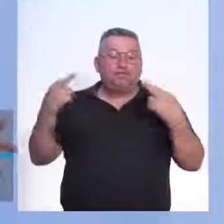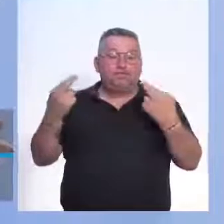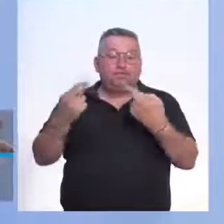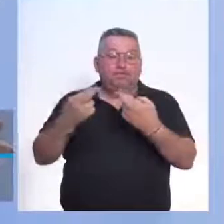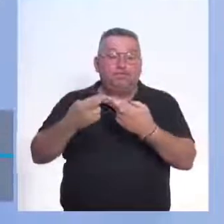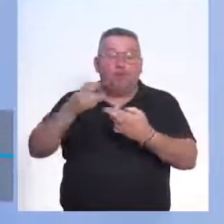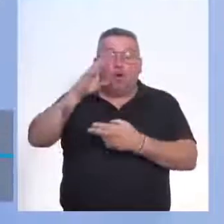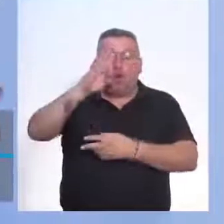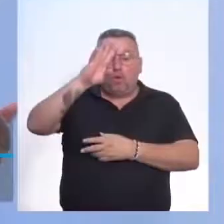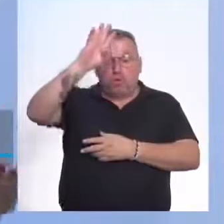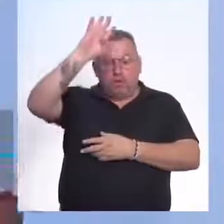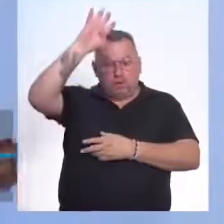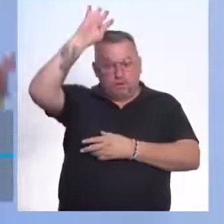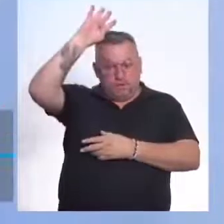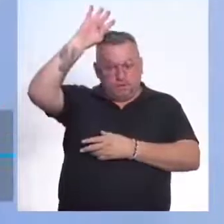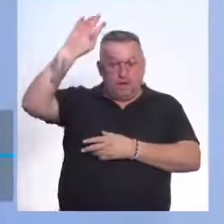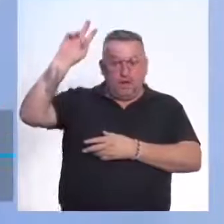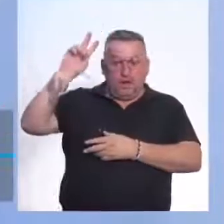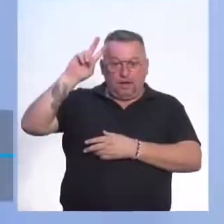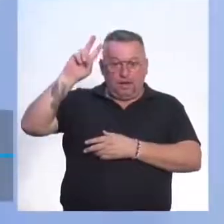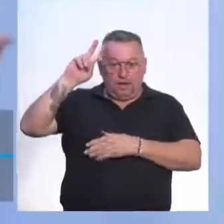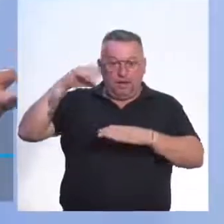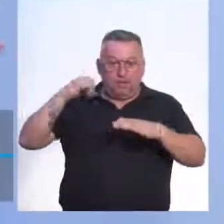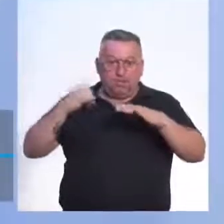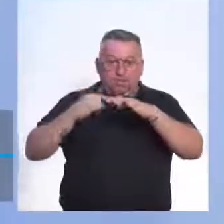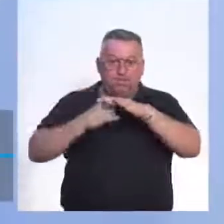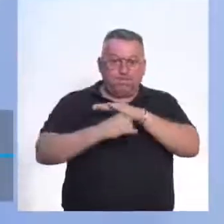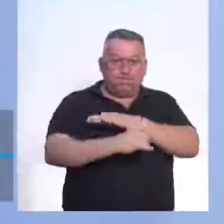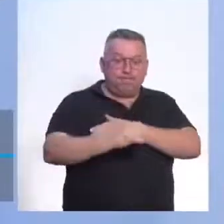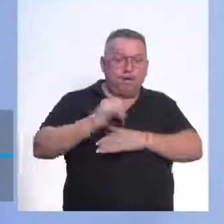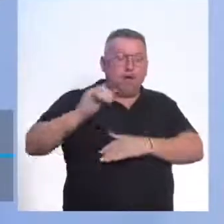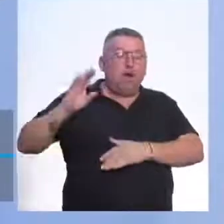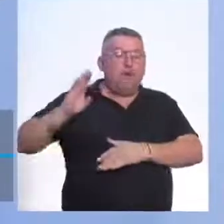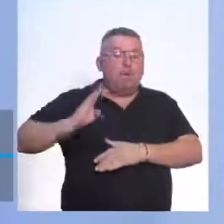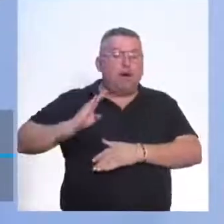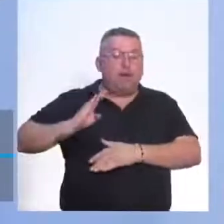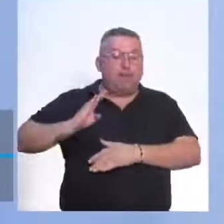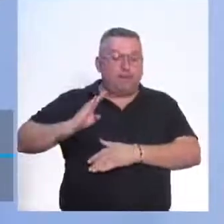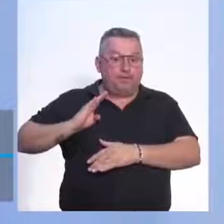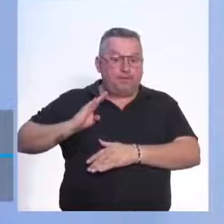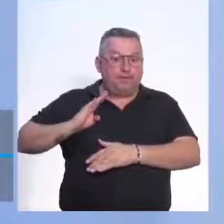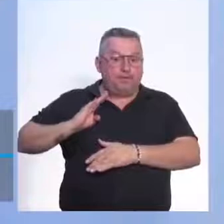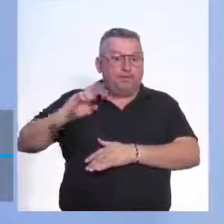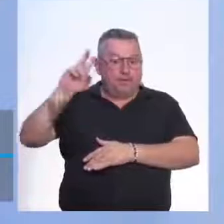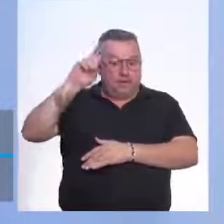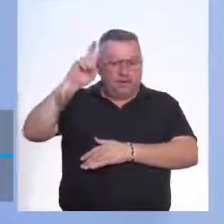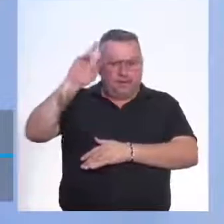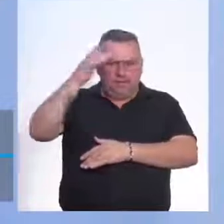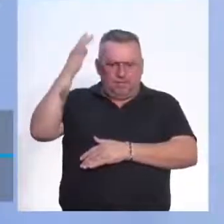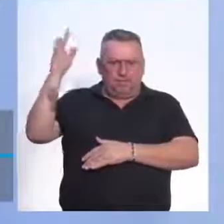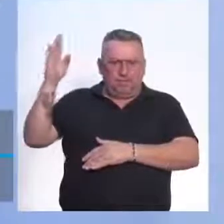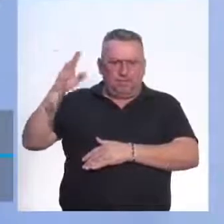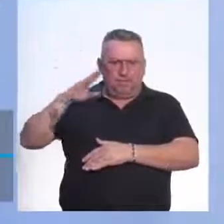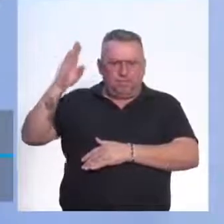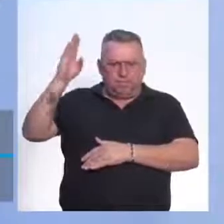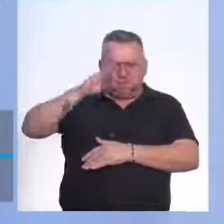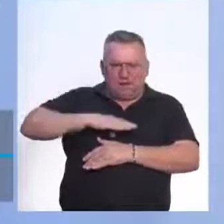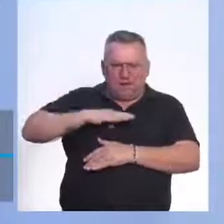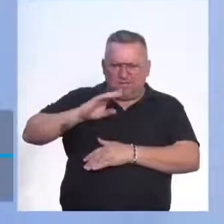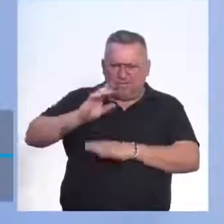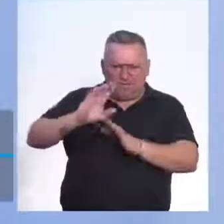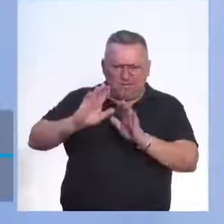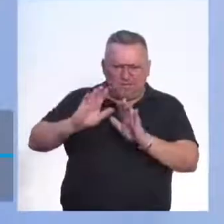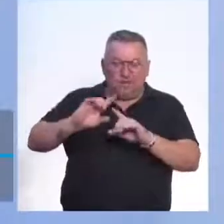grande o Império Romano. Então, nós temos as invasões bárbaras. E vocês já sabem que os bárbaros não são aquelas pessoas ruins, que chegam...